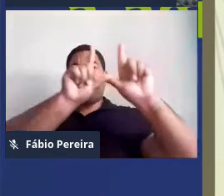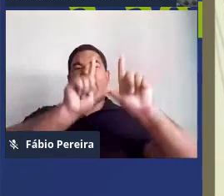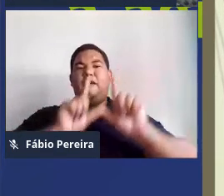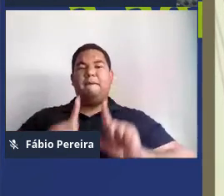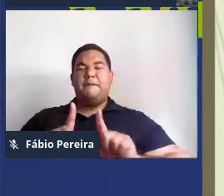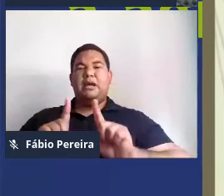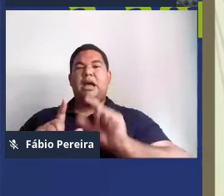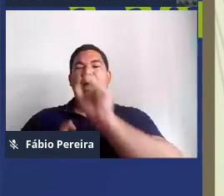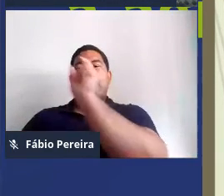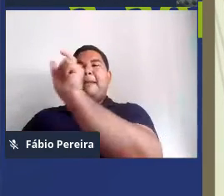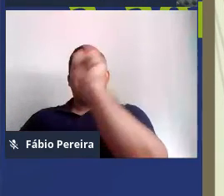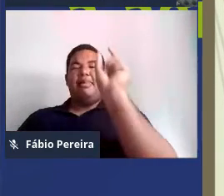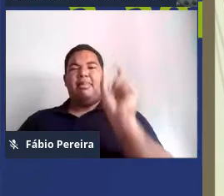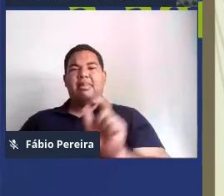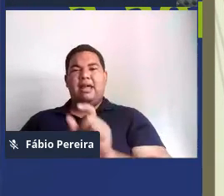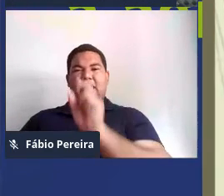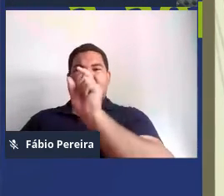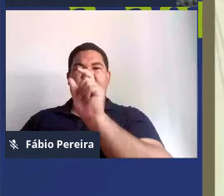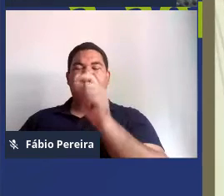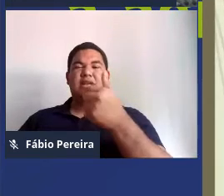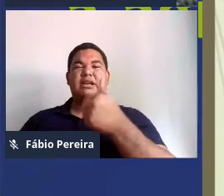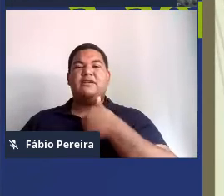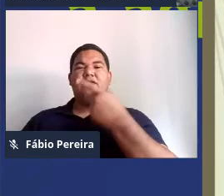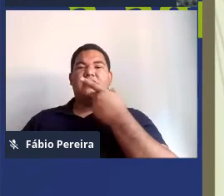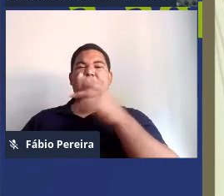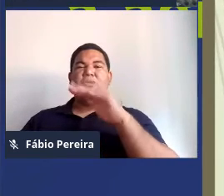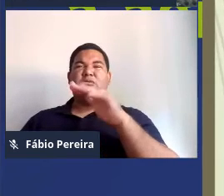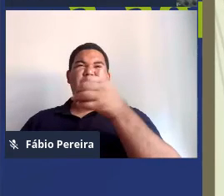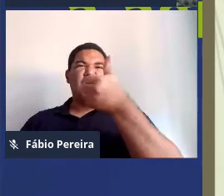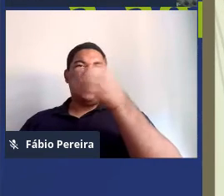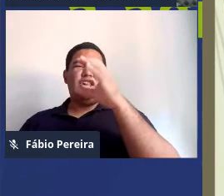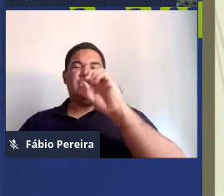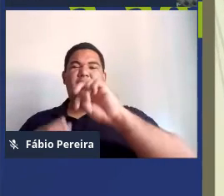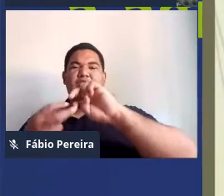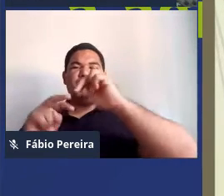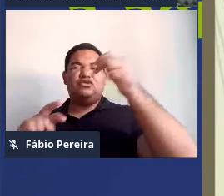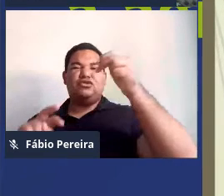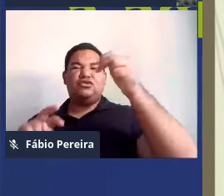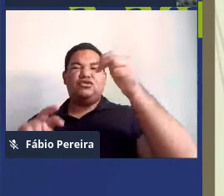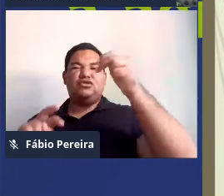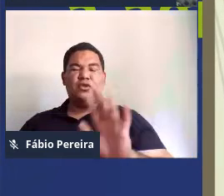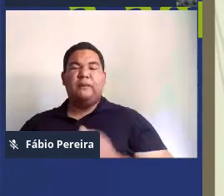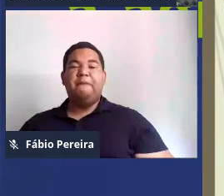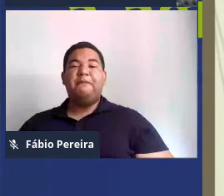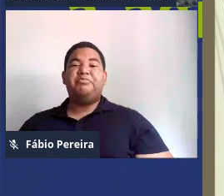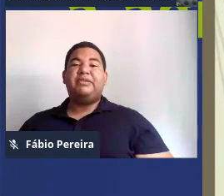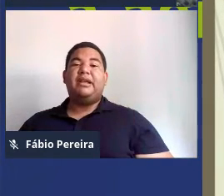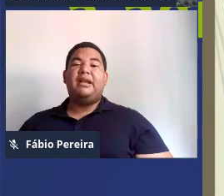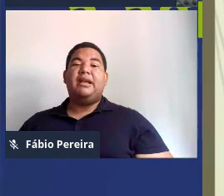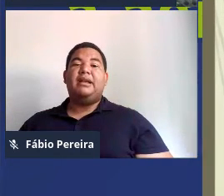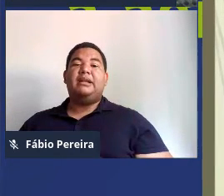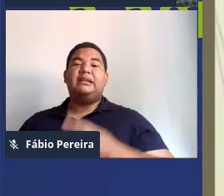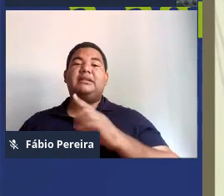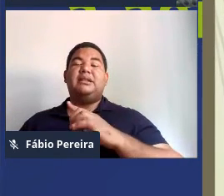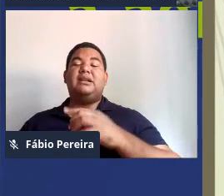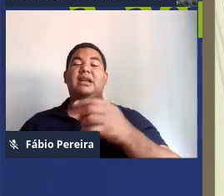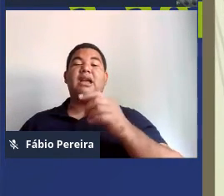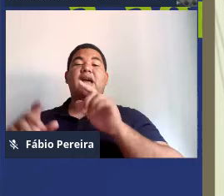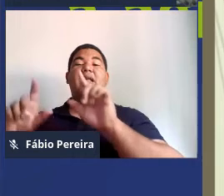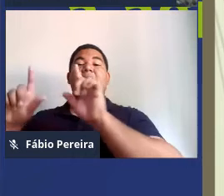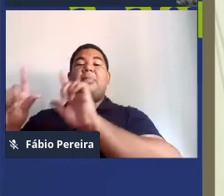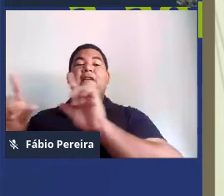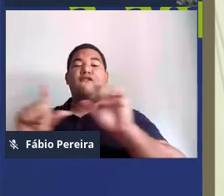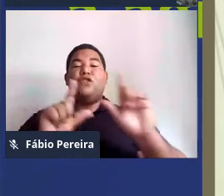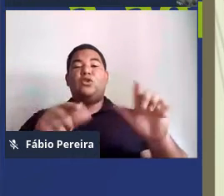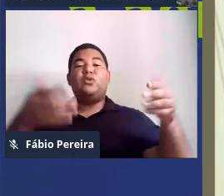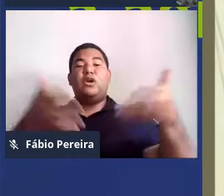lá eu representei menos de 10 genes, e aqui eu estou representando cerca de 800 a 900